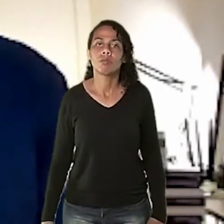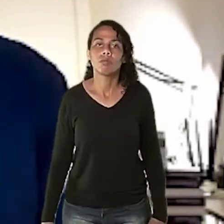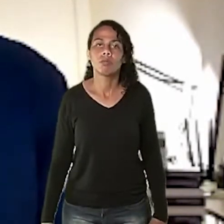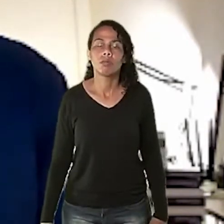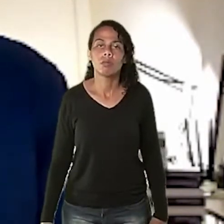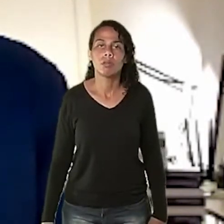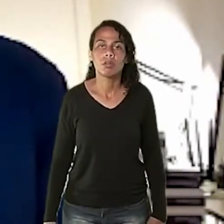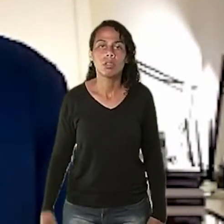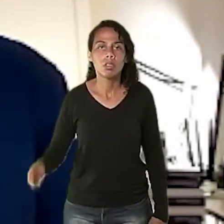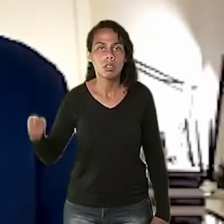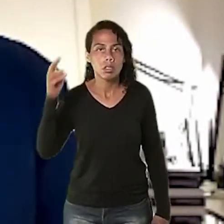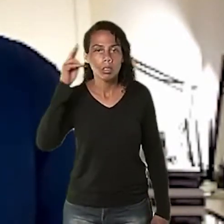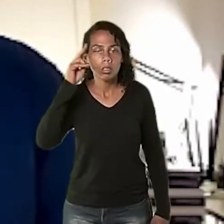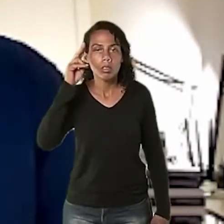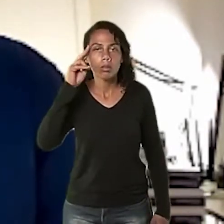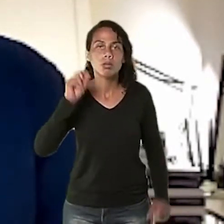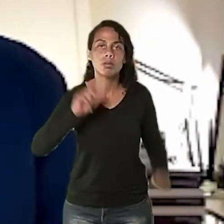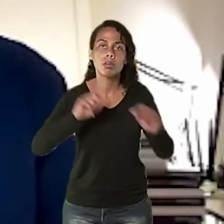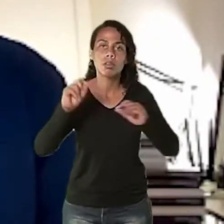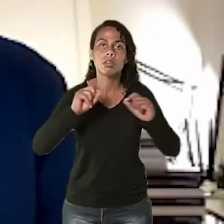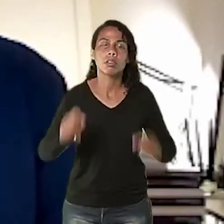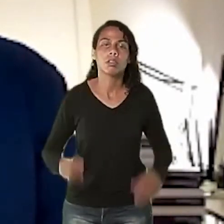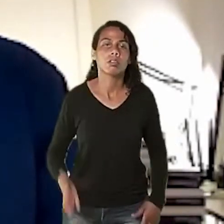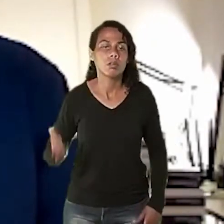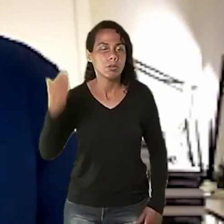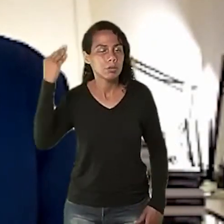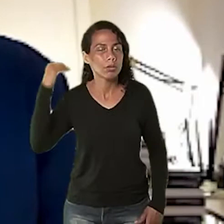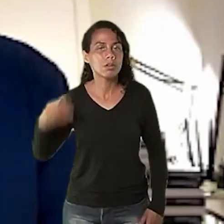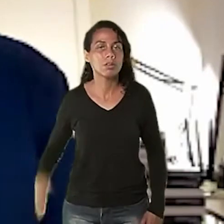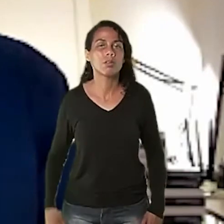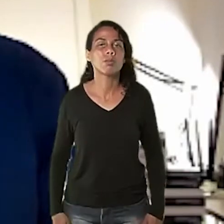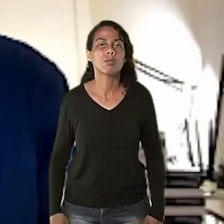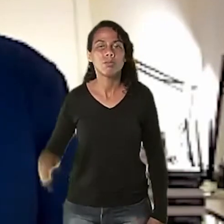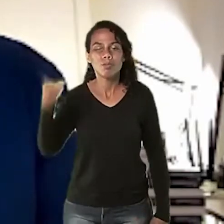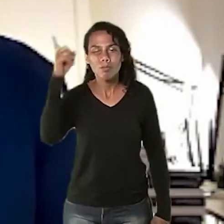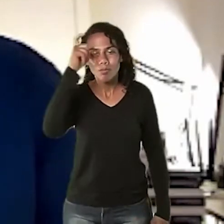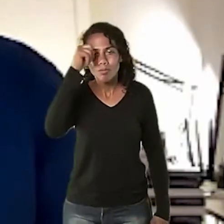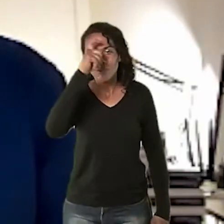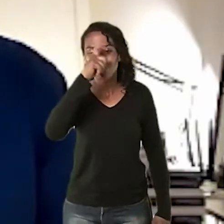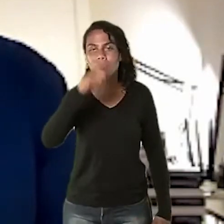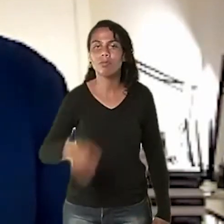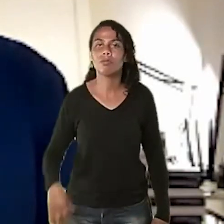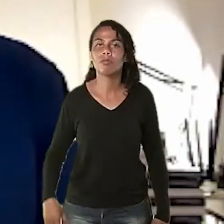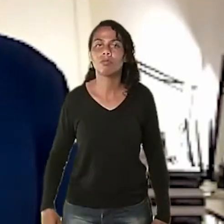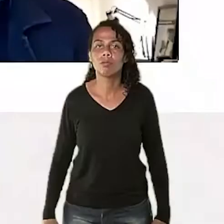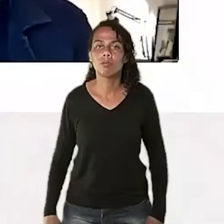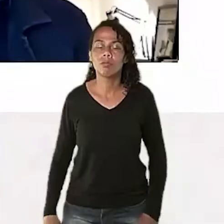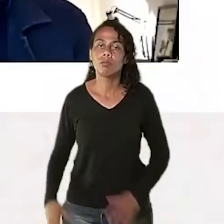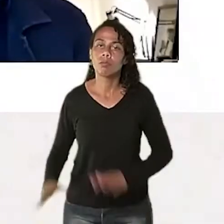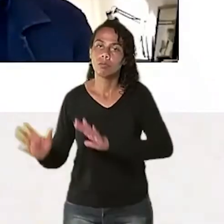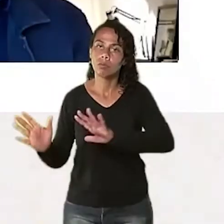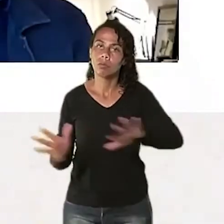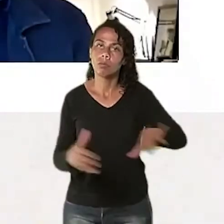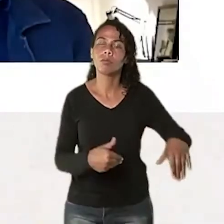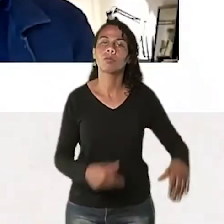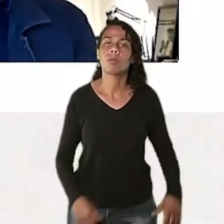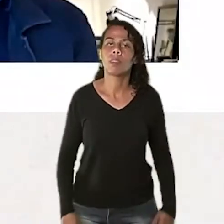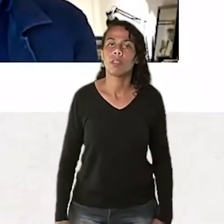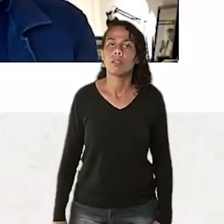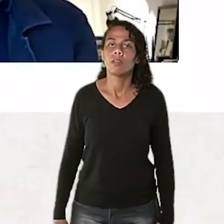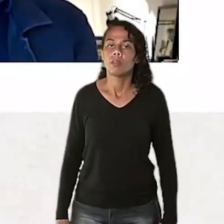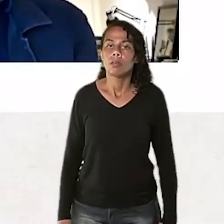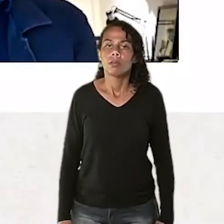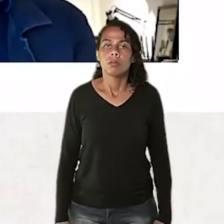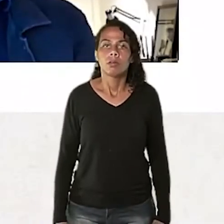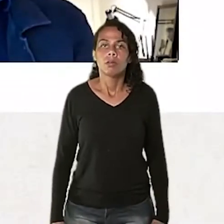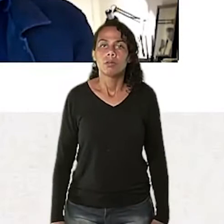problema educacional profundo que isola um pouco. Enfim, a gente já está entrando em outro assunto aqui. Mas é bom. Você